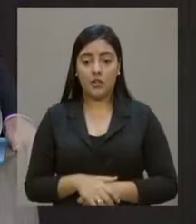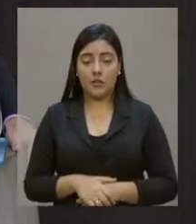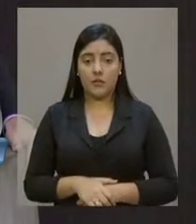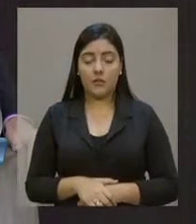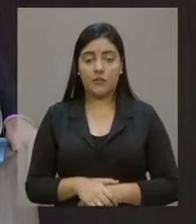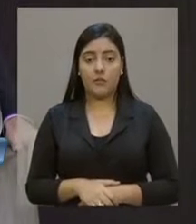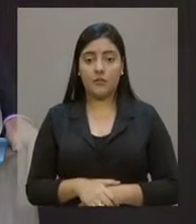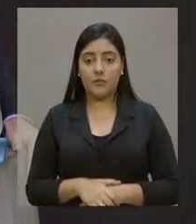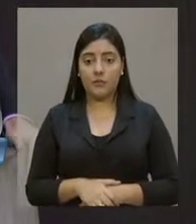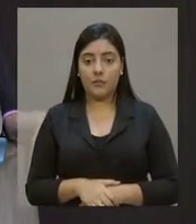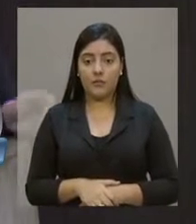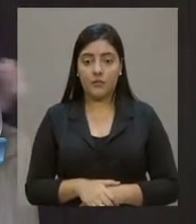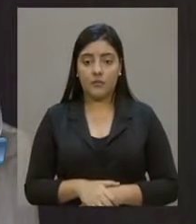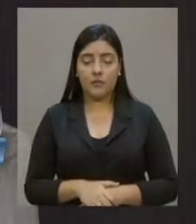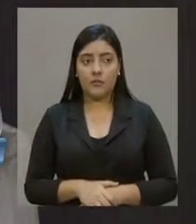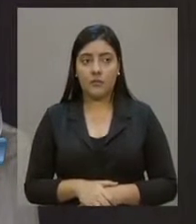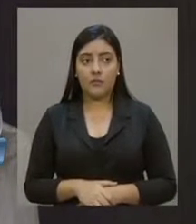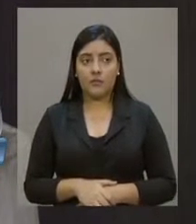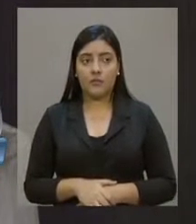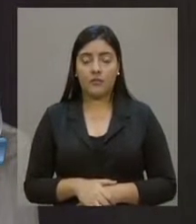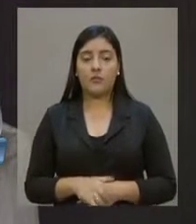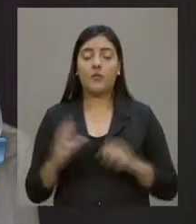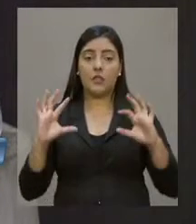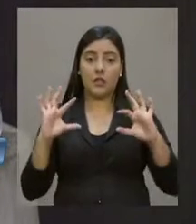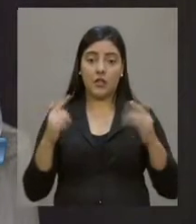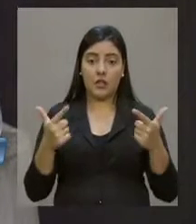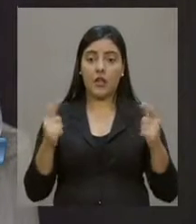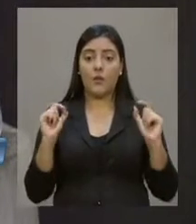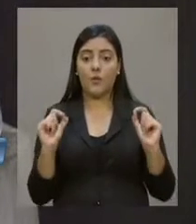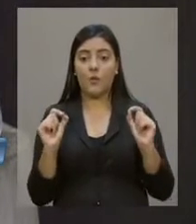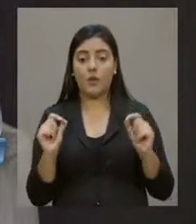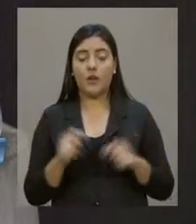Para esse segmento populacional. Obviamente,